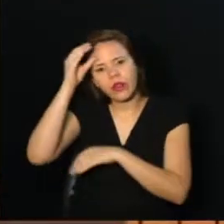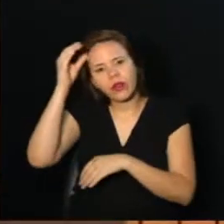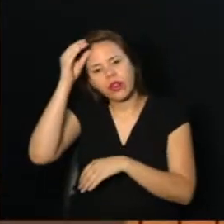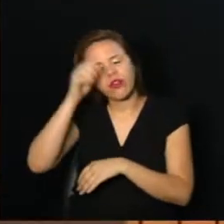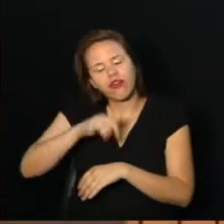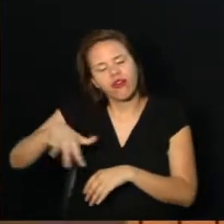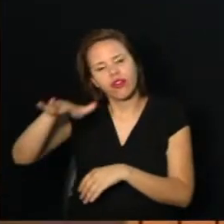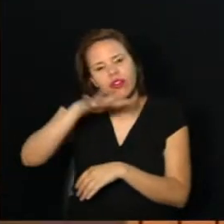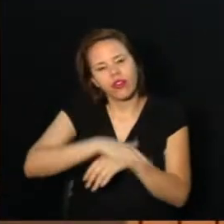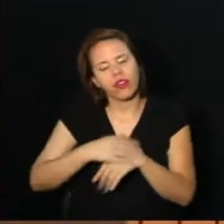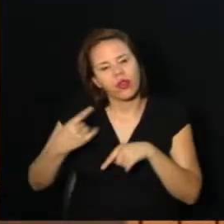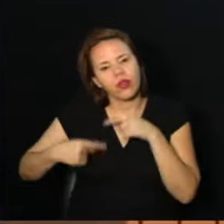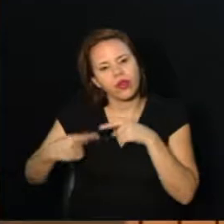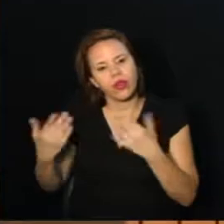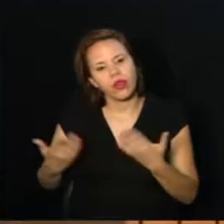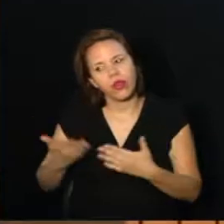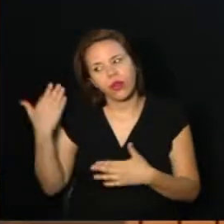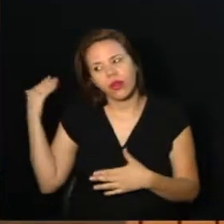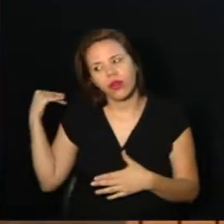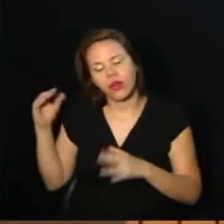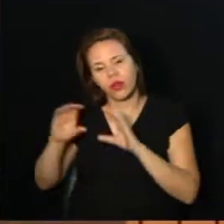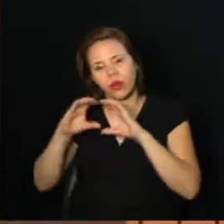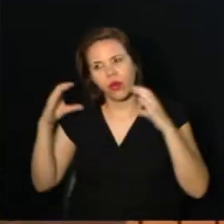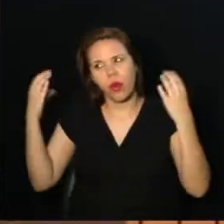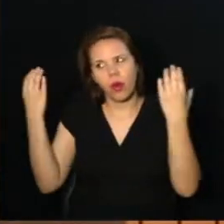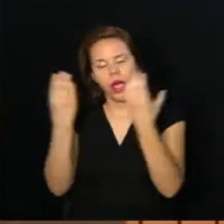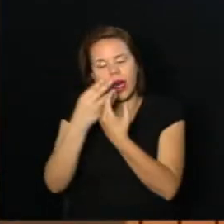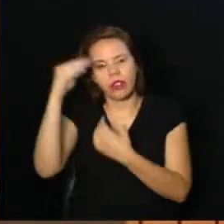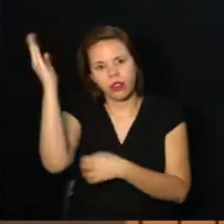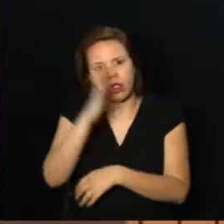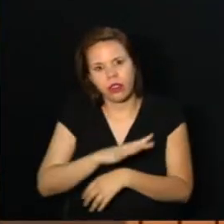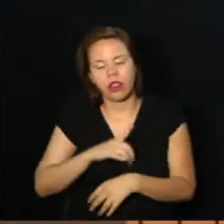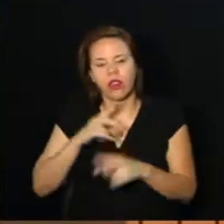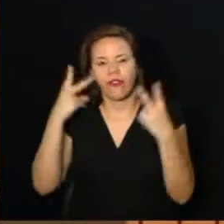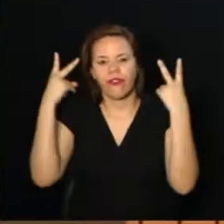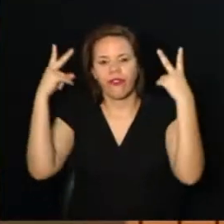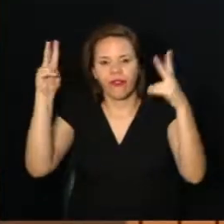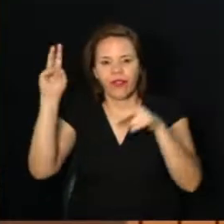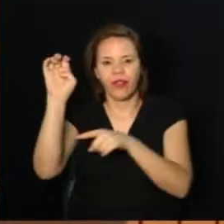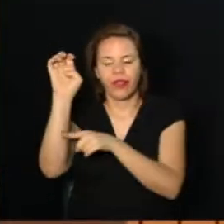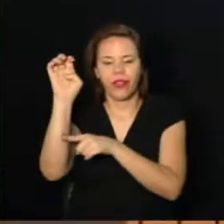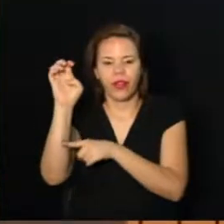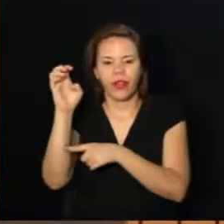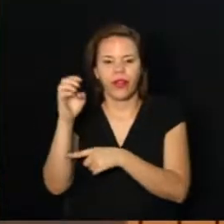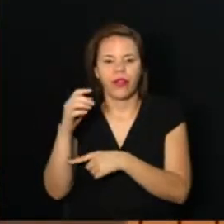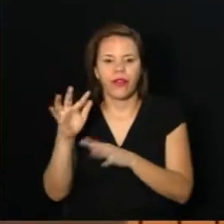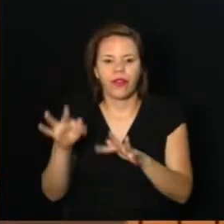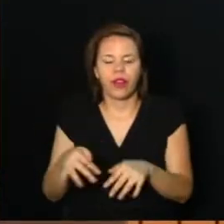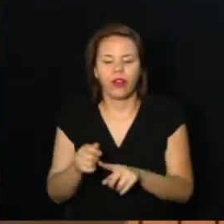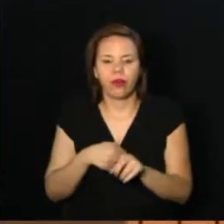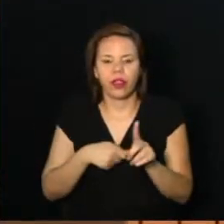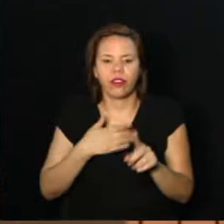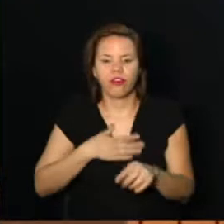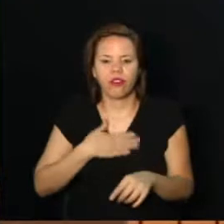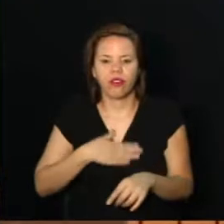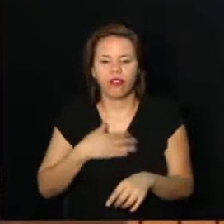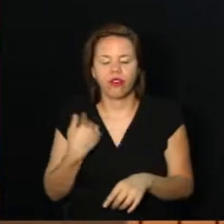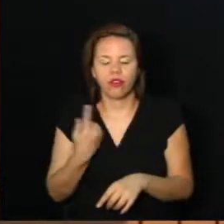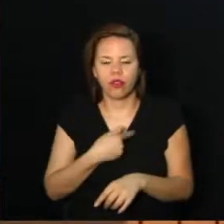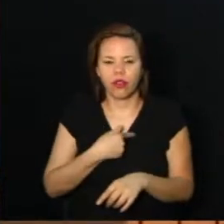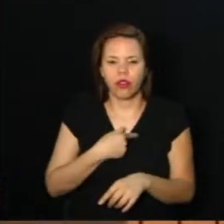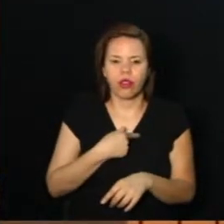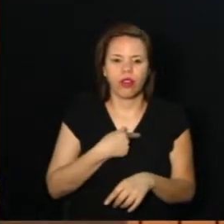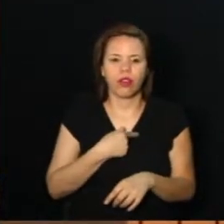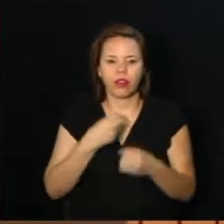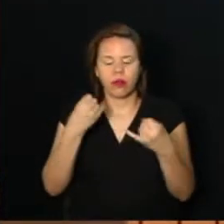como discutido agora no último Congresso Nacional que tivemos em Vitória, no final de agosto, nós ressaltamos muito a